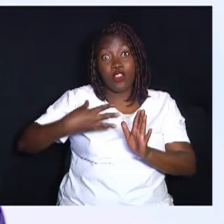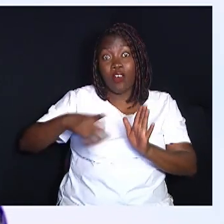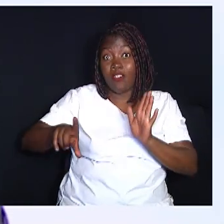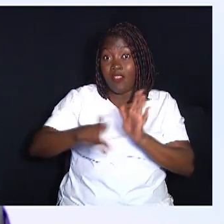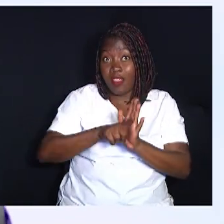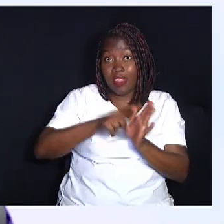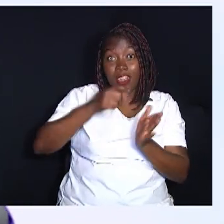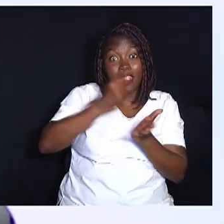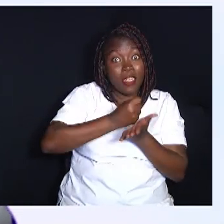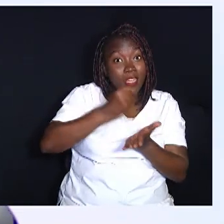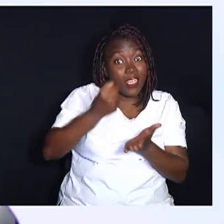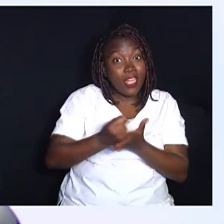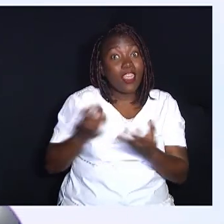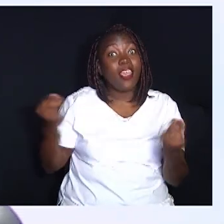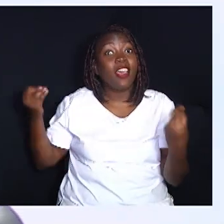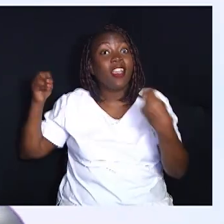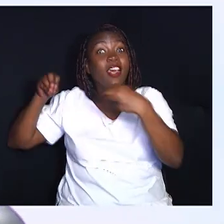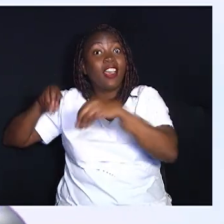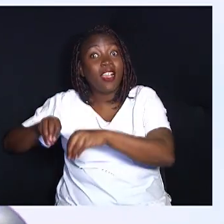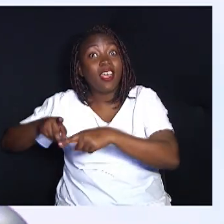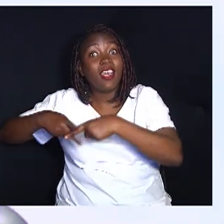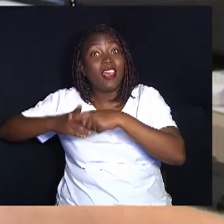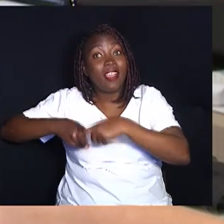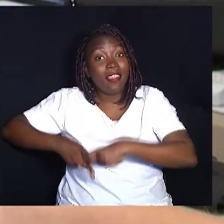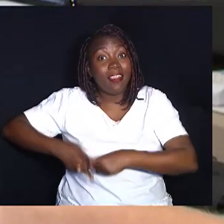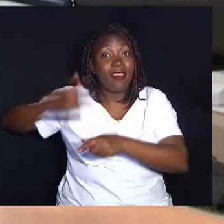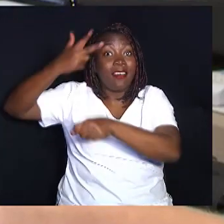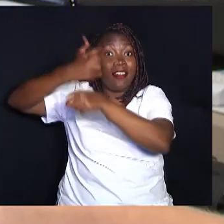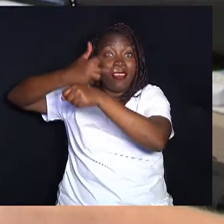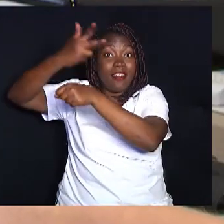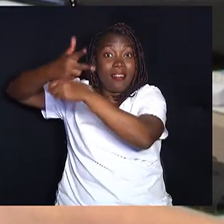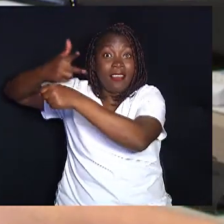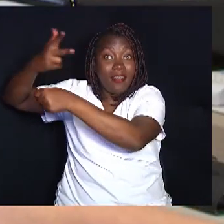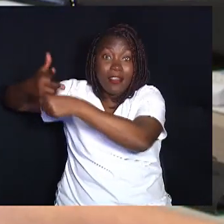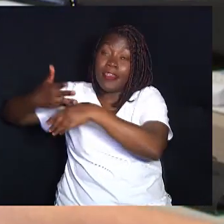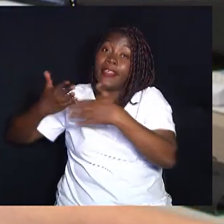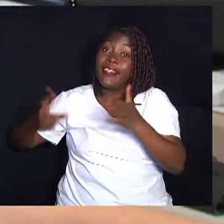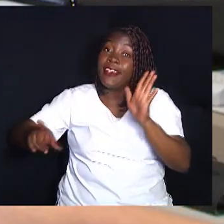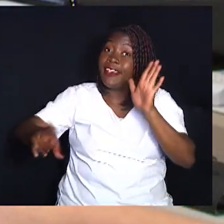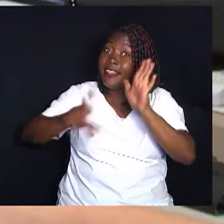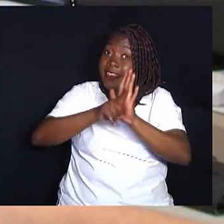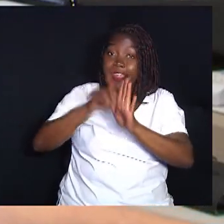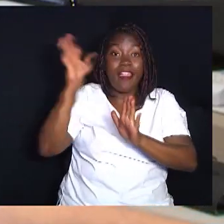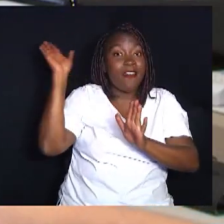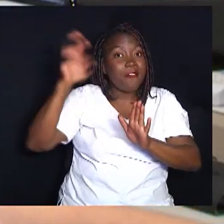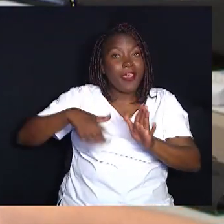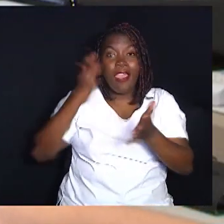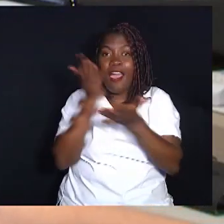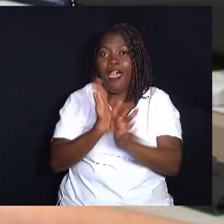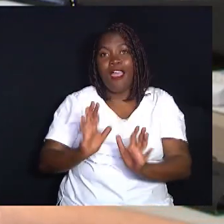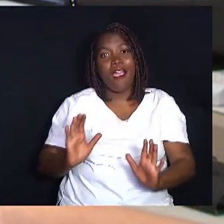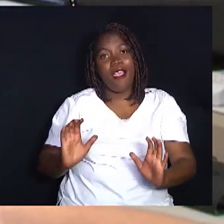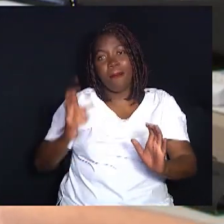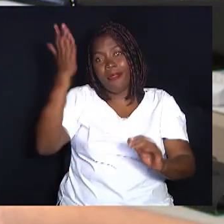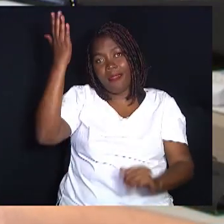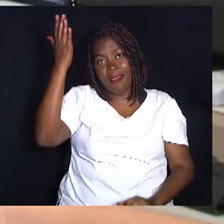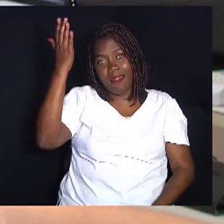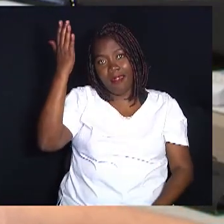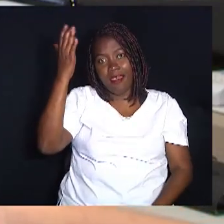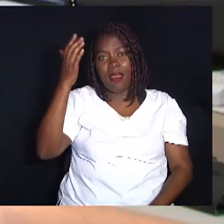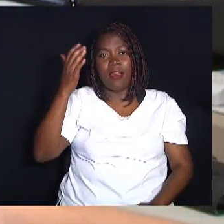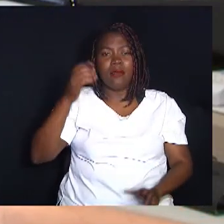regulamentará a implantação e a manutenção dos radares. Então a lei ela vem acabar com essa situação.